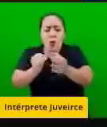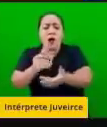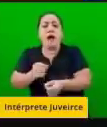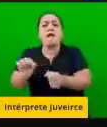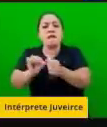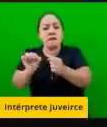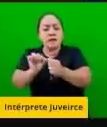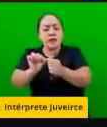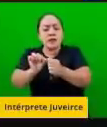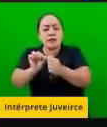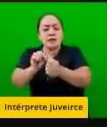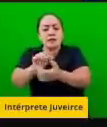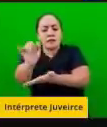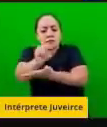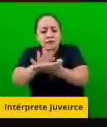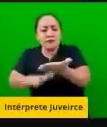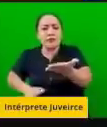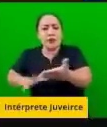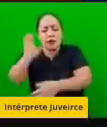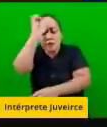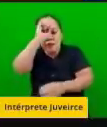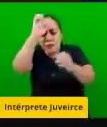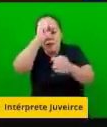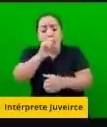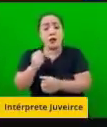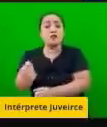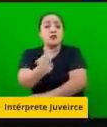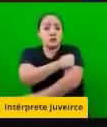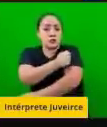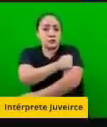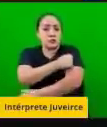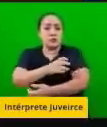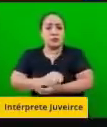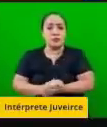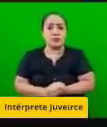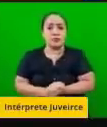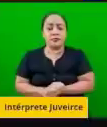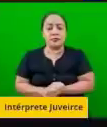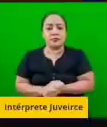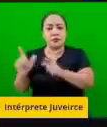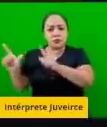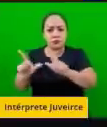aprendizagem dos nossos alunos. Próximo, por favor.